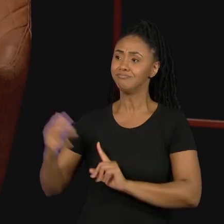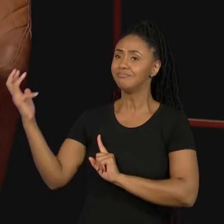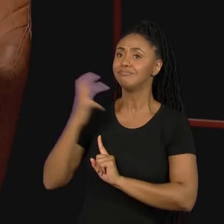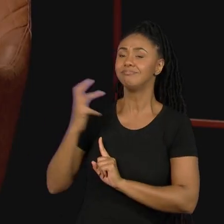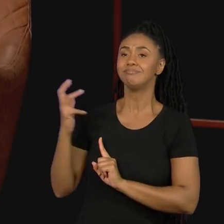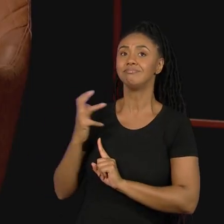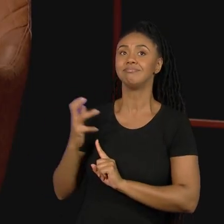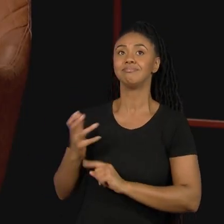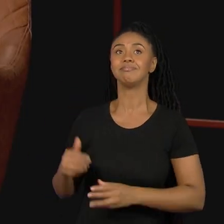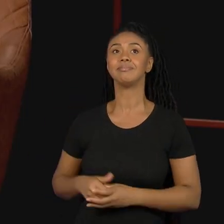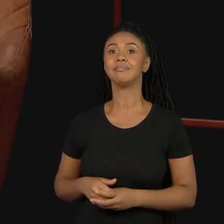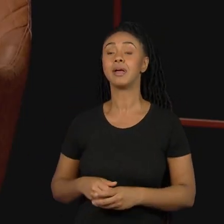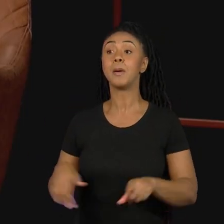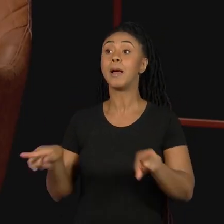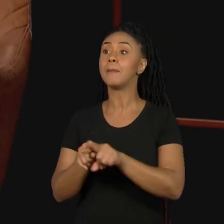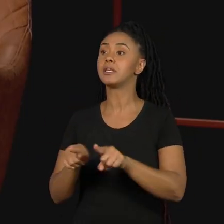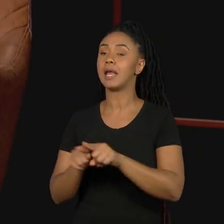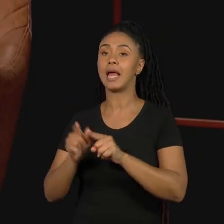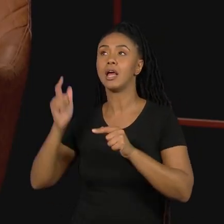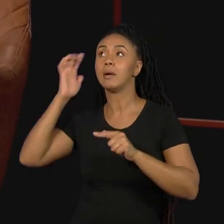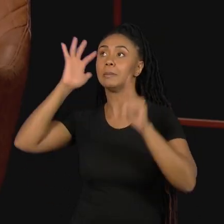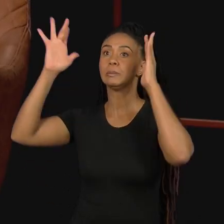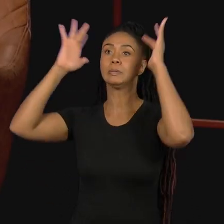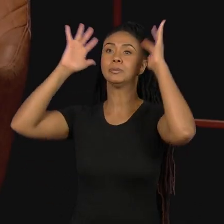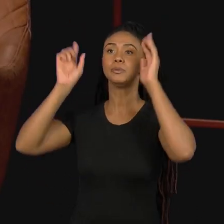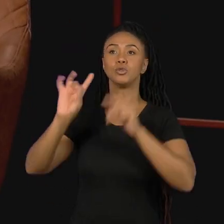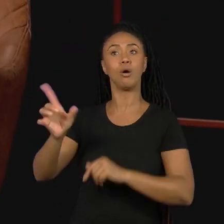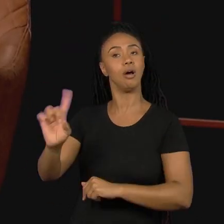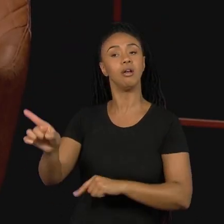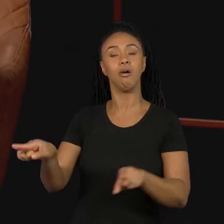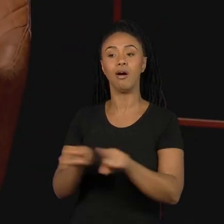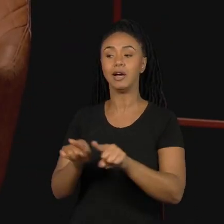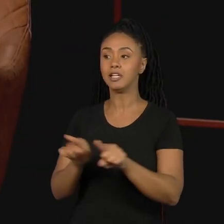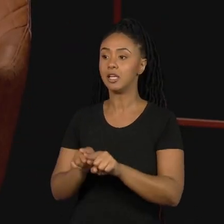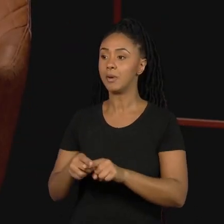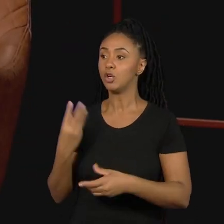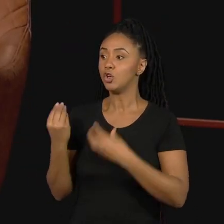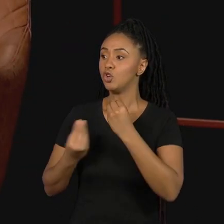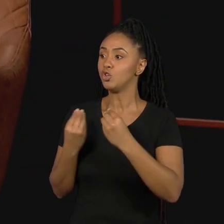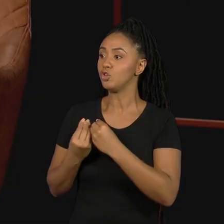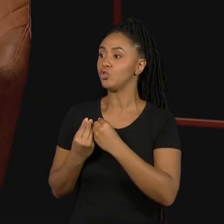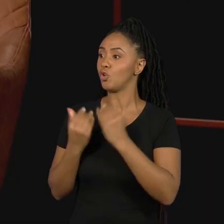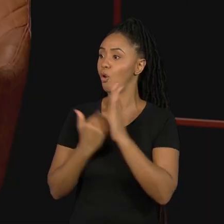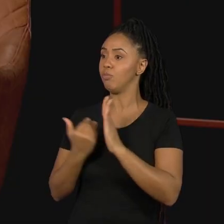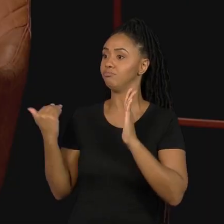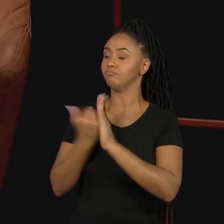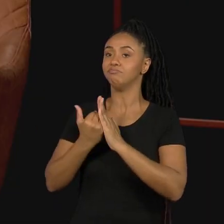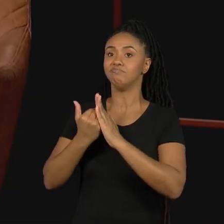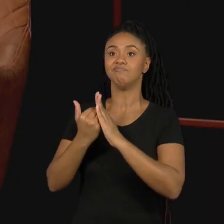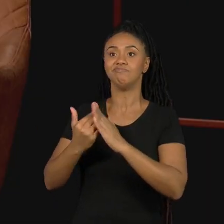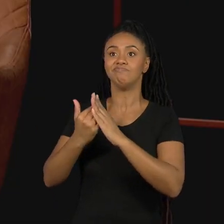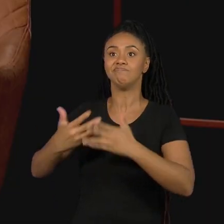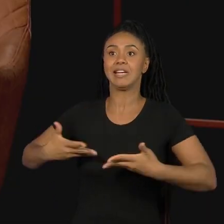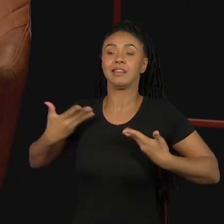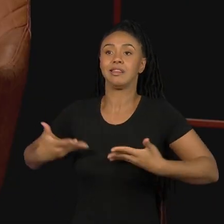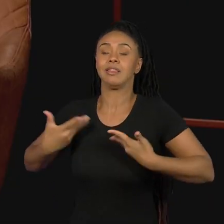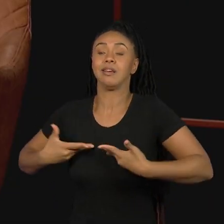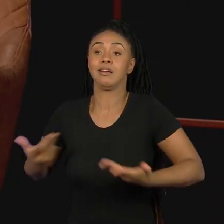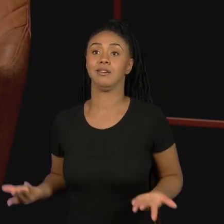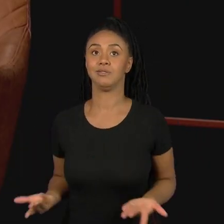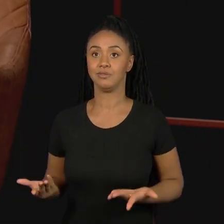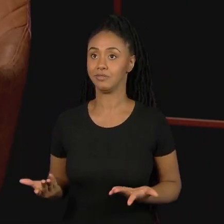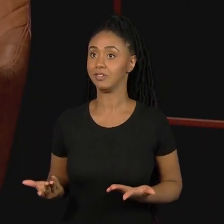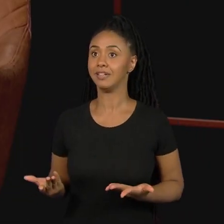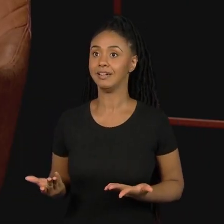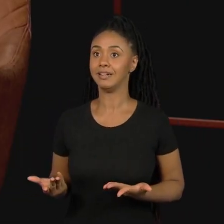não só a variedade, mas a intensidade. Outra coisa, você tem que ler Alice à luz da Inglaterra vitoriana.